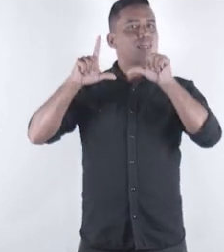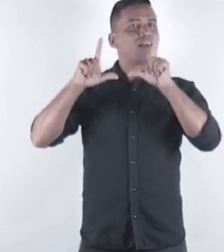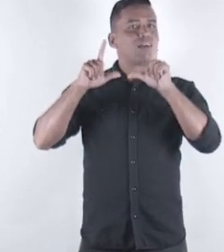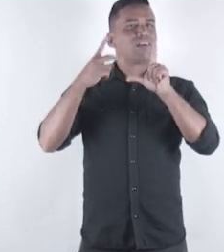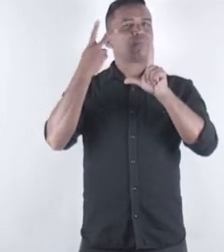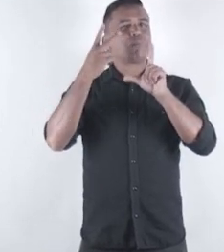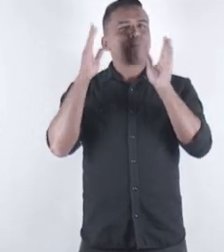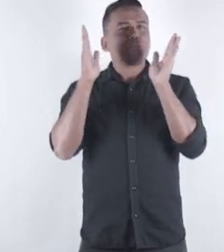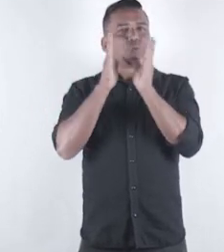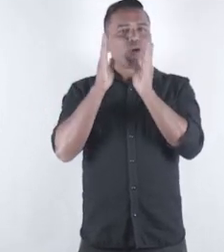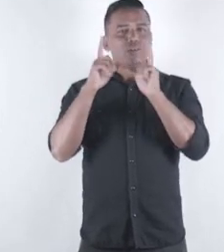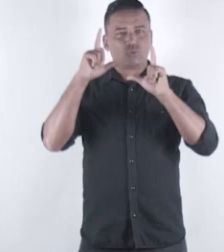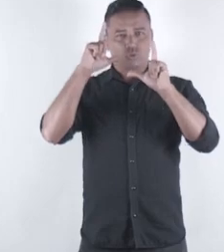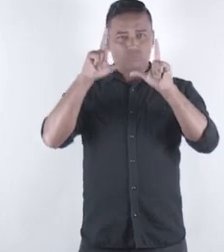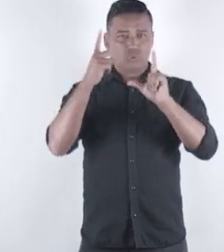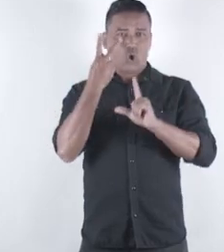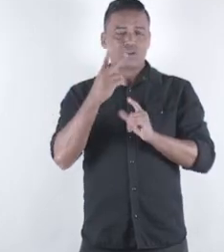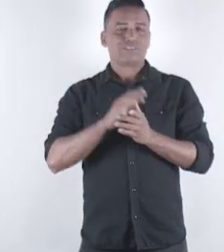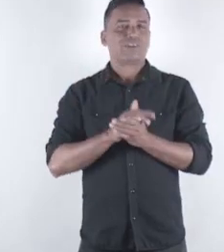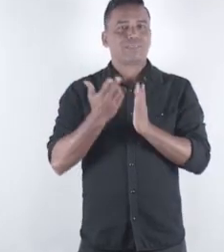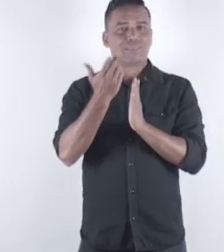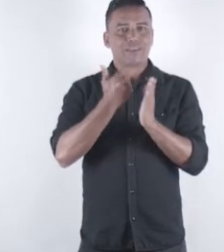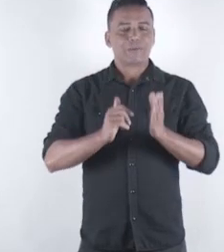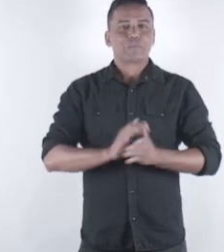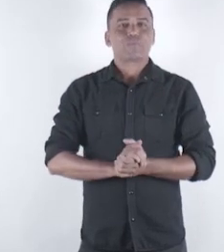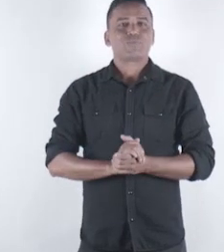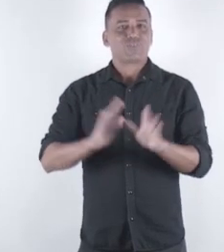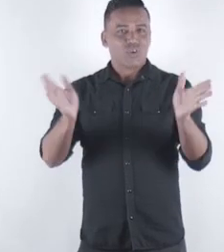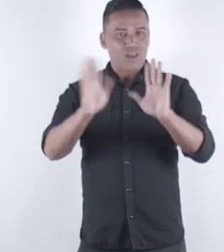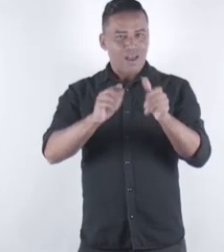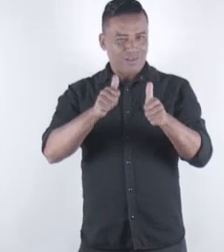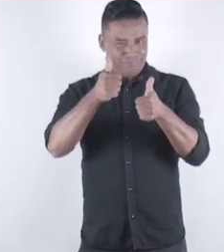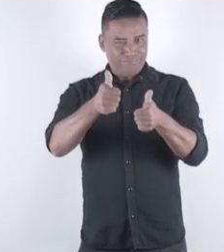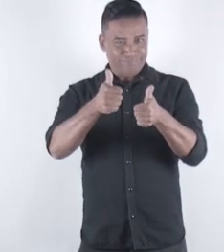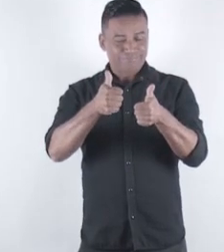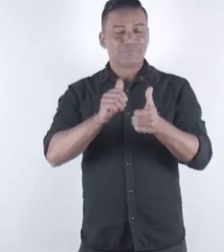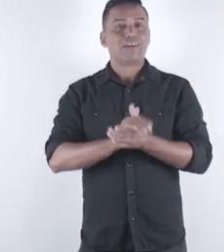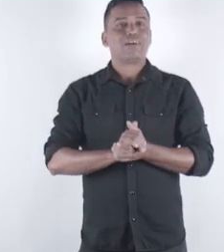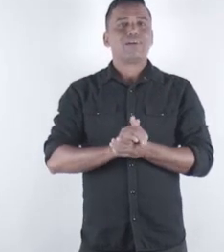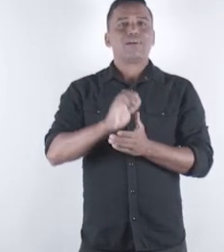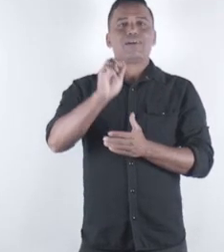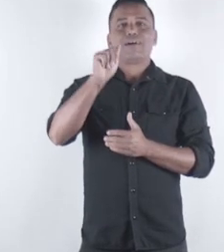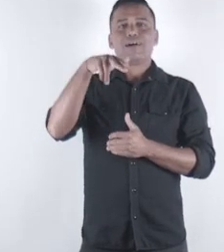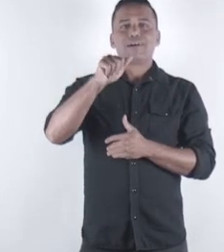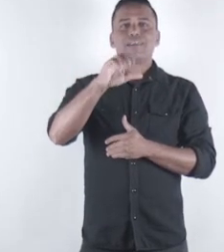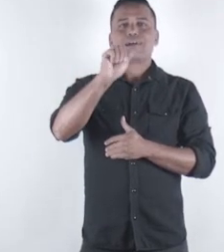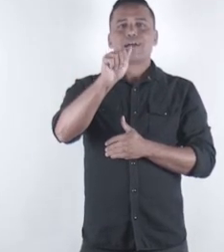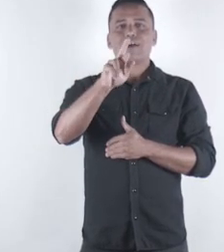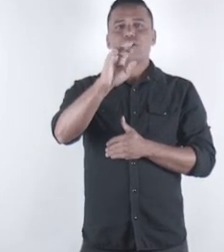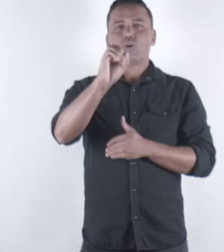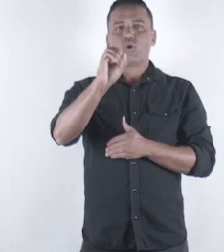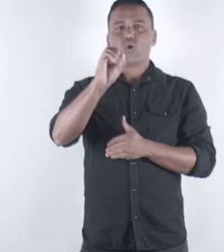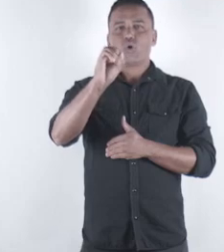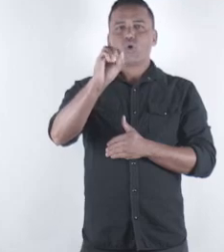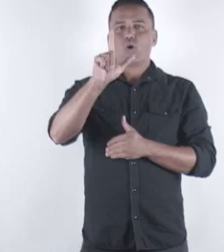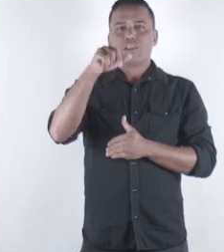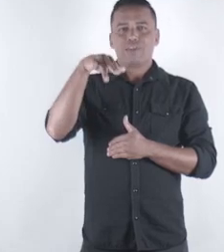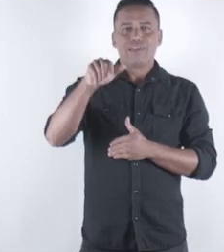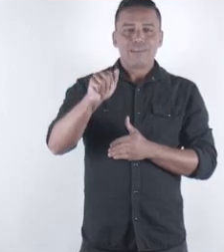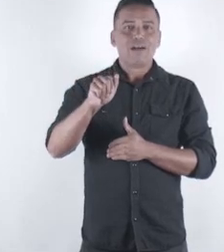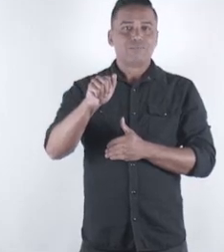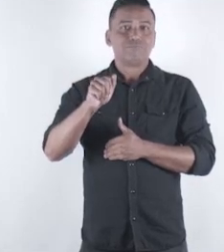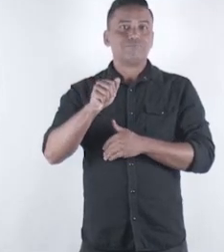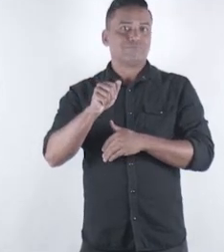tem 2 quadrinhos com desenhos. Olá pessoal, tudo bem? Eu sou Ana Carolina Neves, sou uma mulher de 40